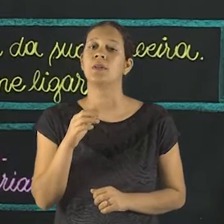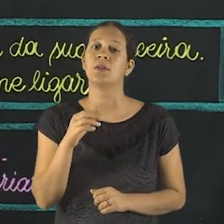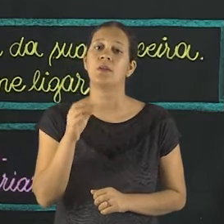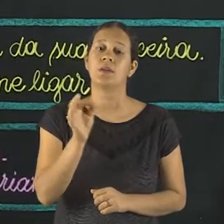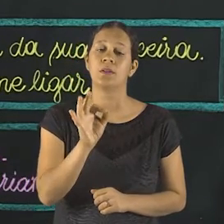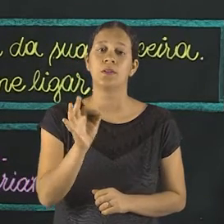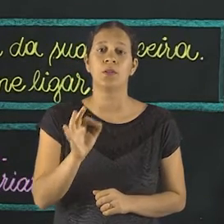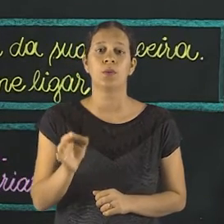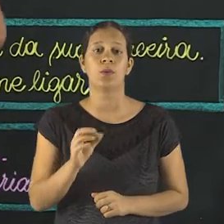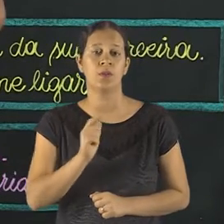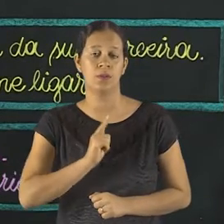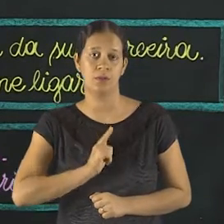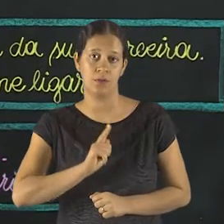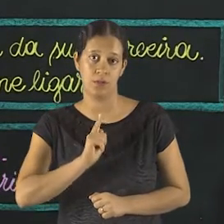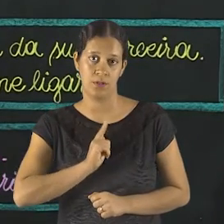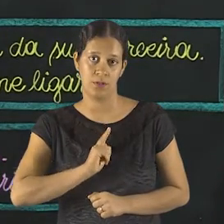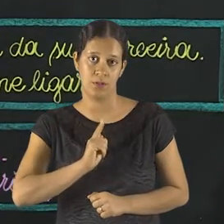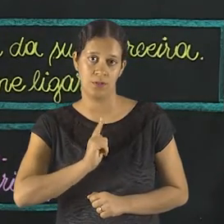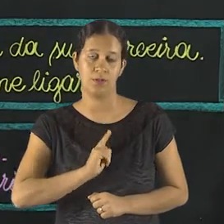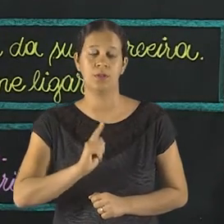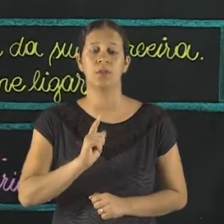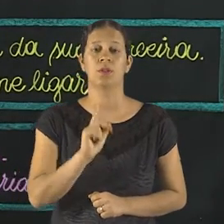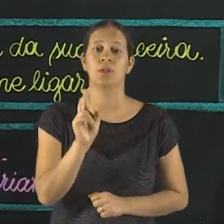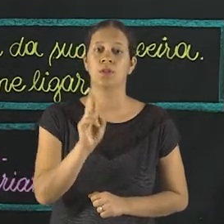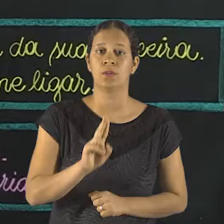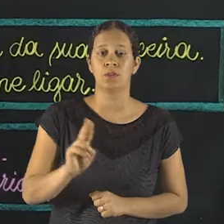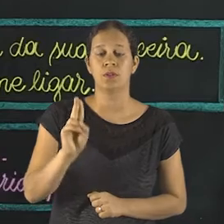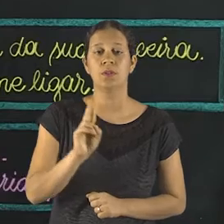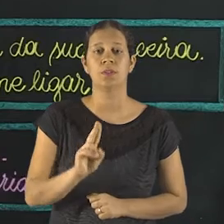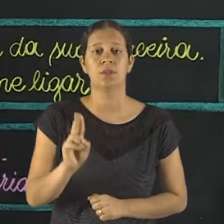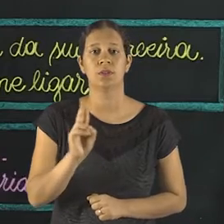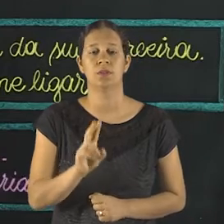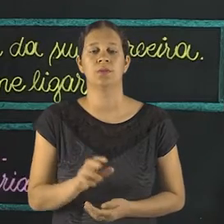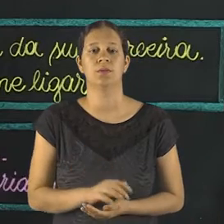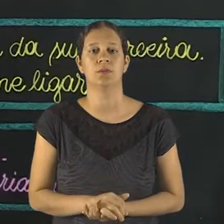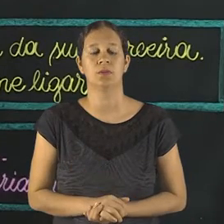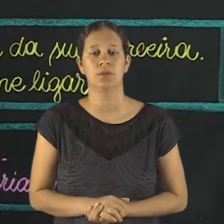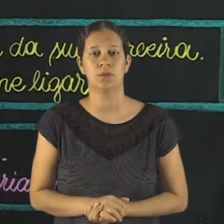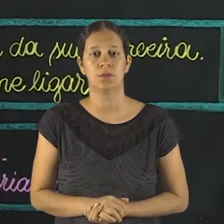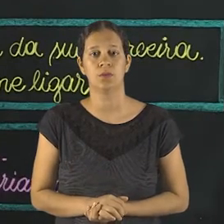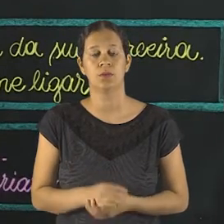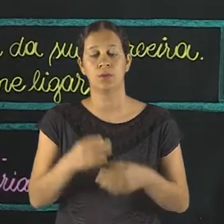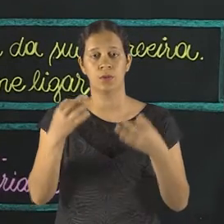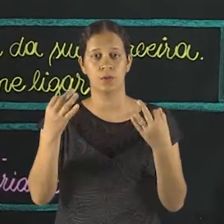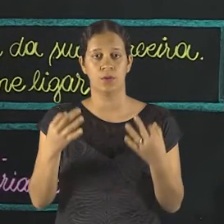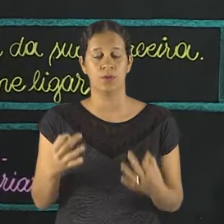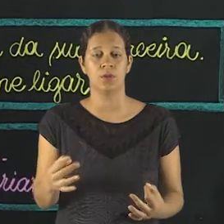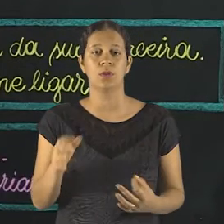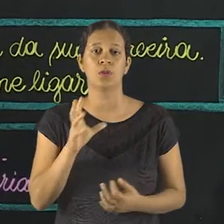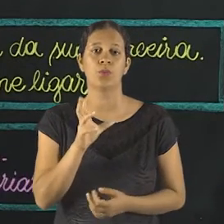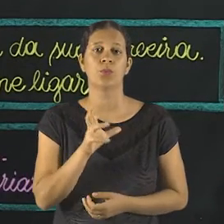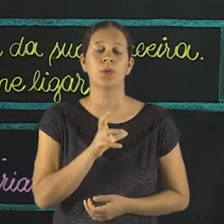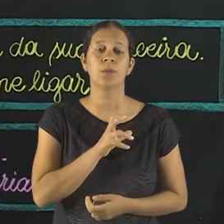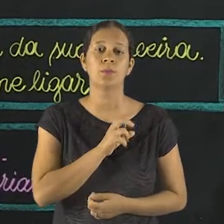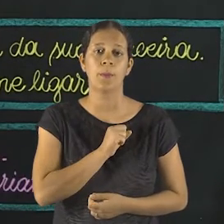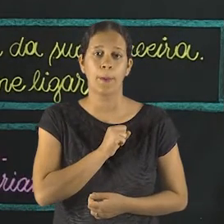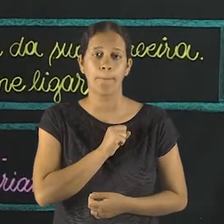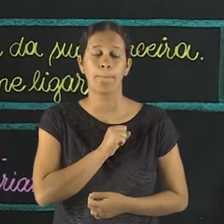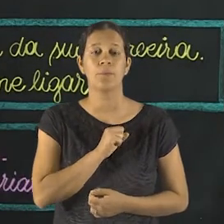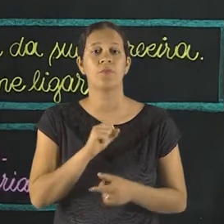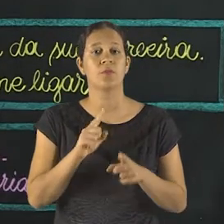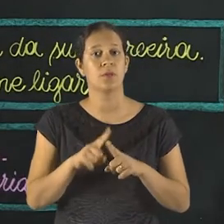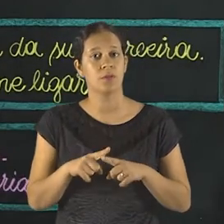estão presentes só na gramática de enfeite, não. A gente utiliza esses recursos. Por ser exato, o amor não cabe em